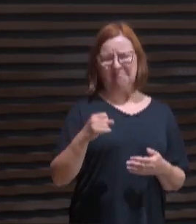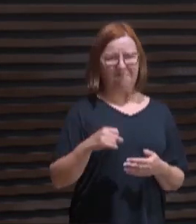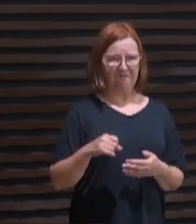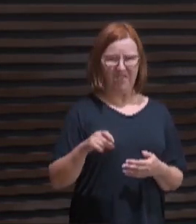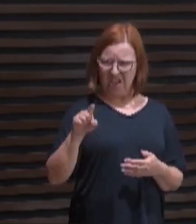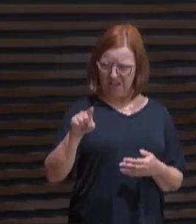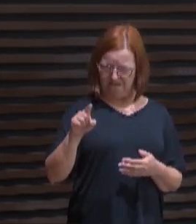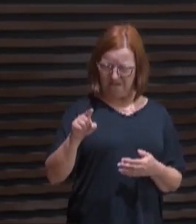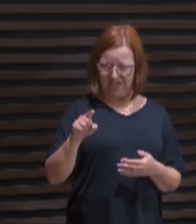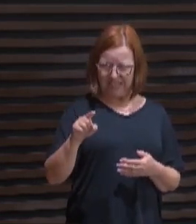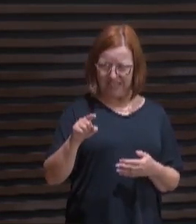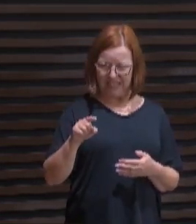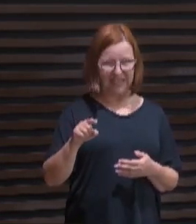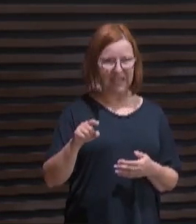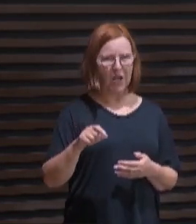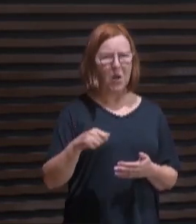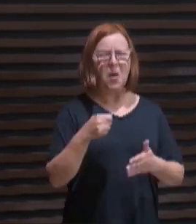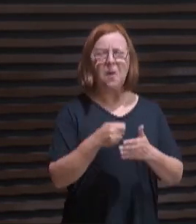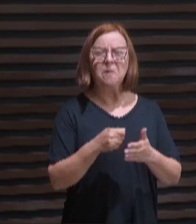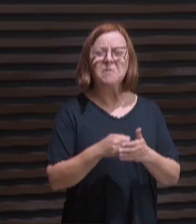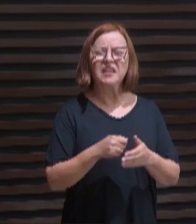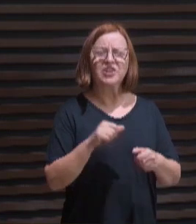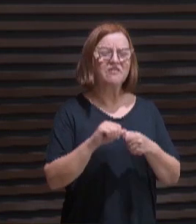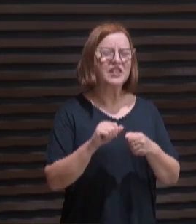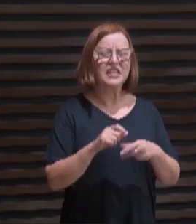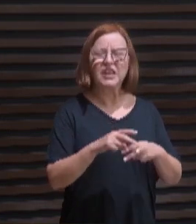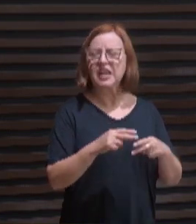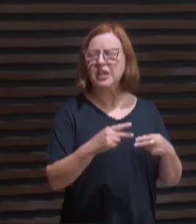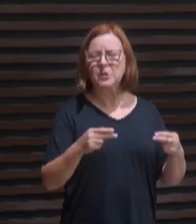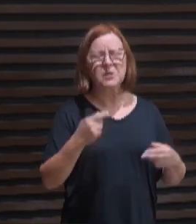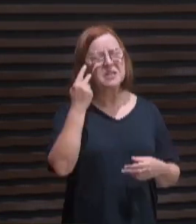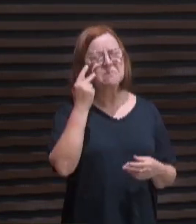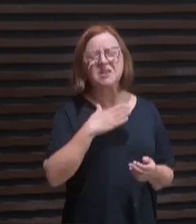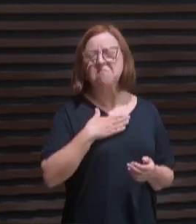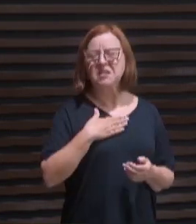A gratidão é um sentimento daquele que é humilde,